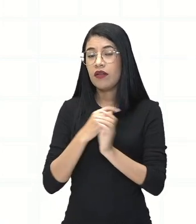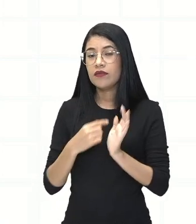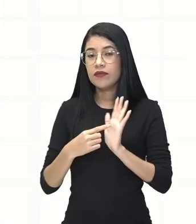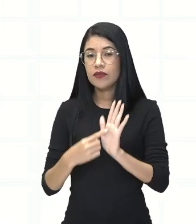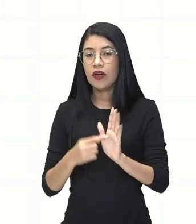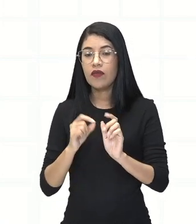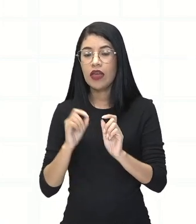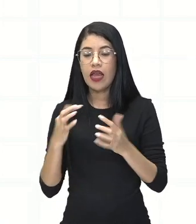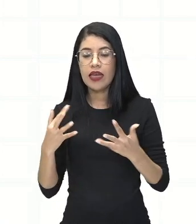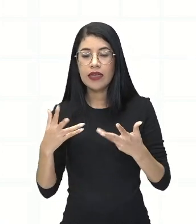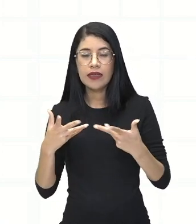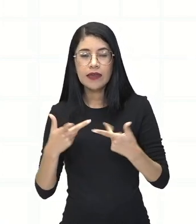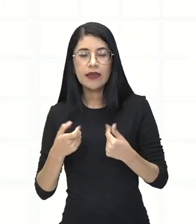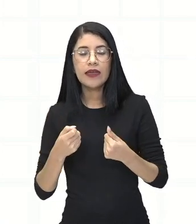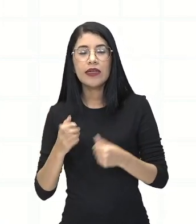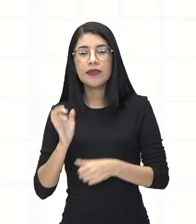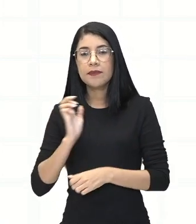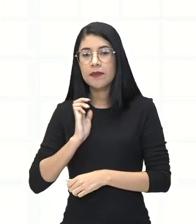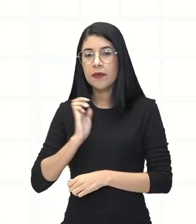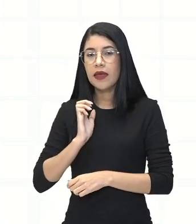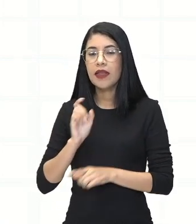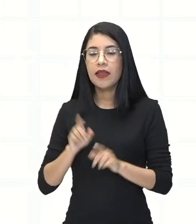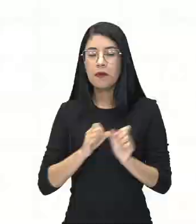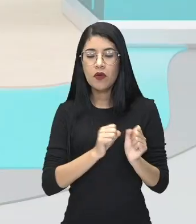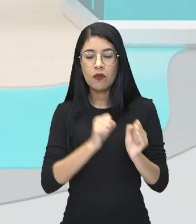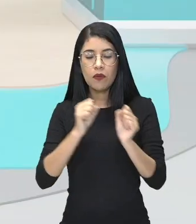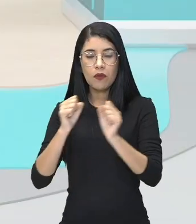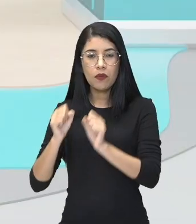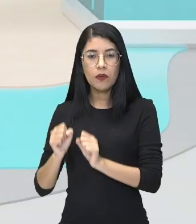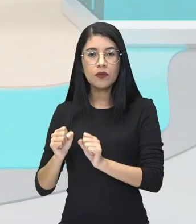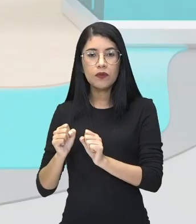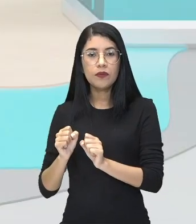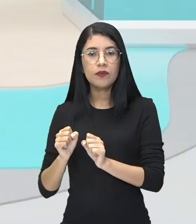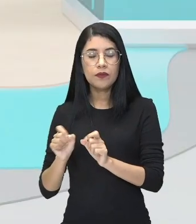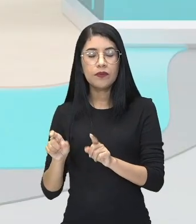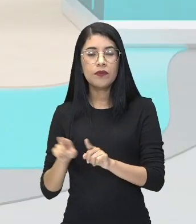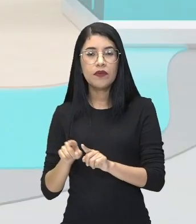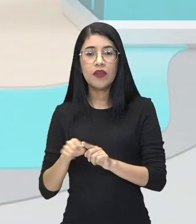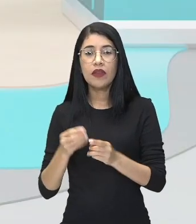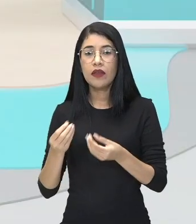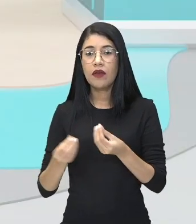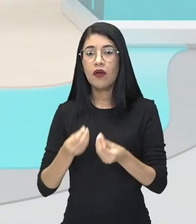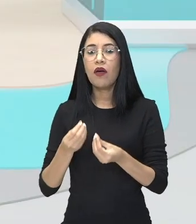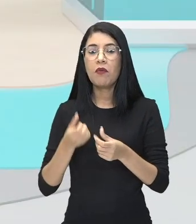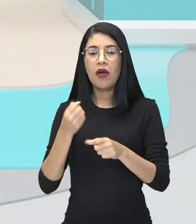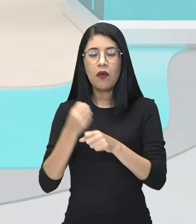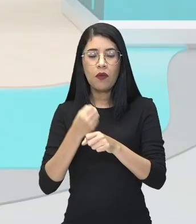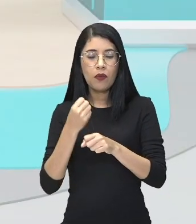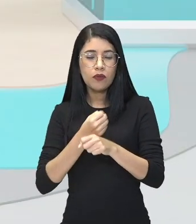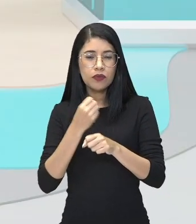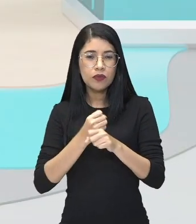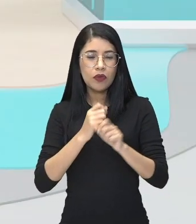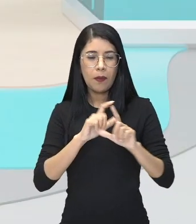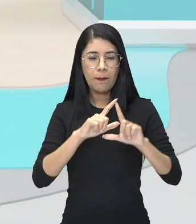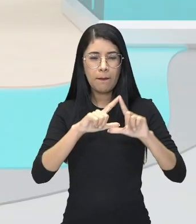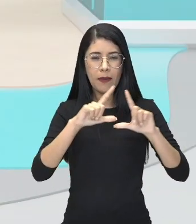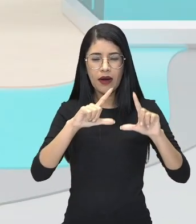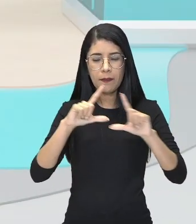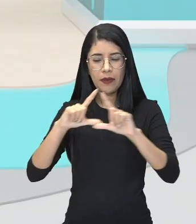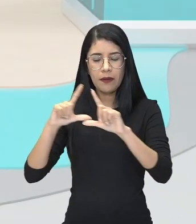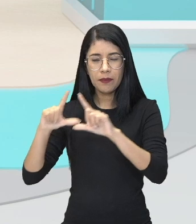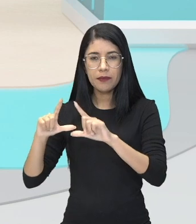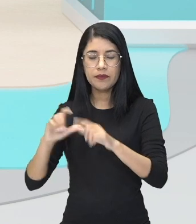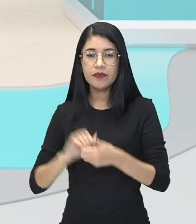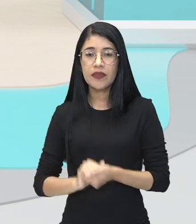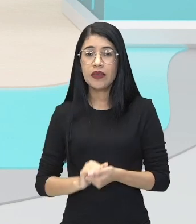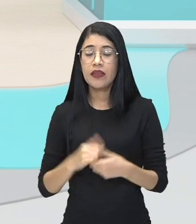sua riqueza, a sua forma, o seu poder, não é verdade? Através dessas construções. E quando nós falamos que é